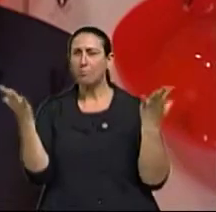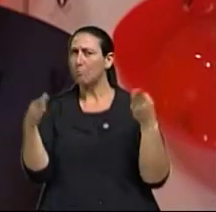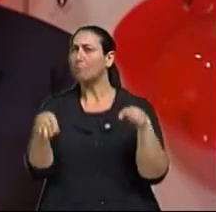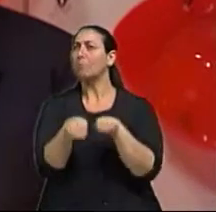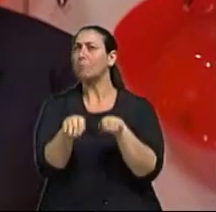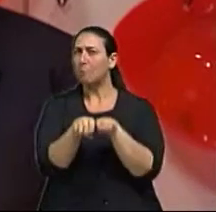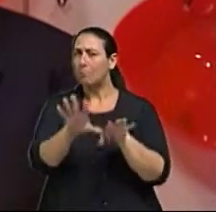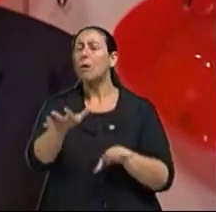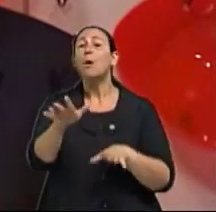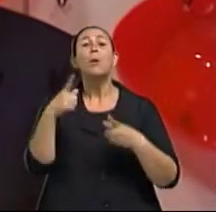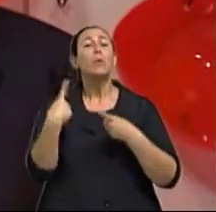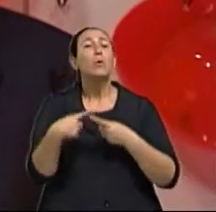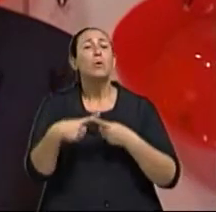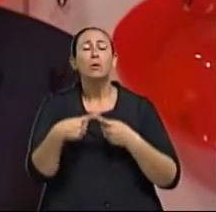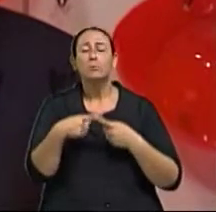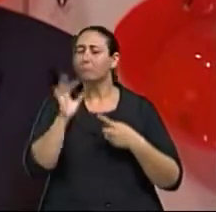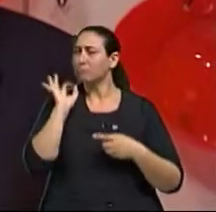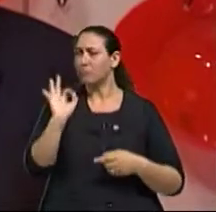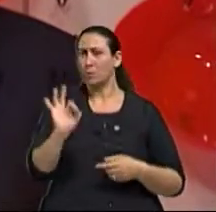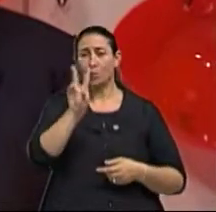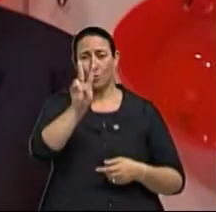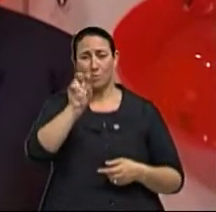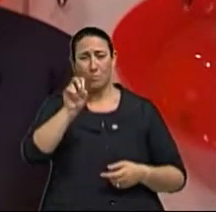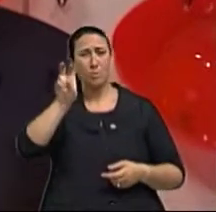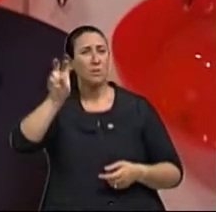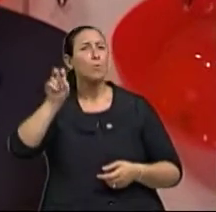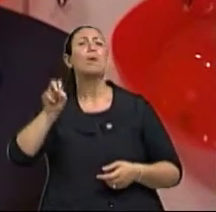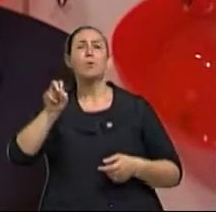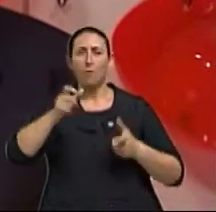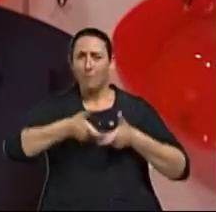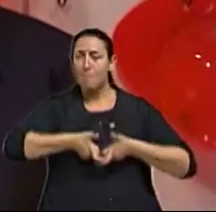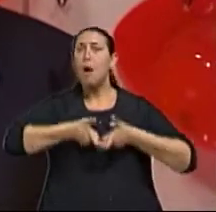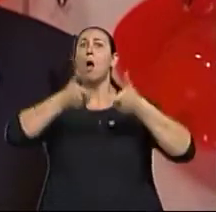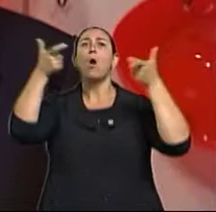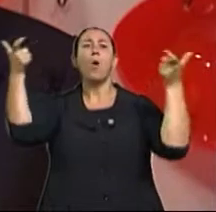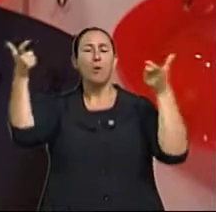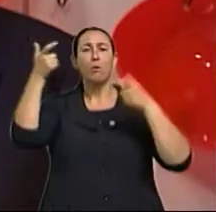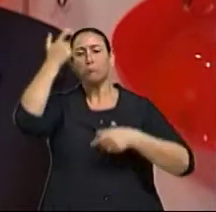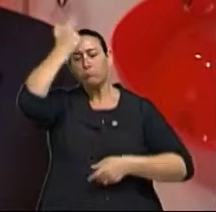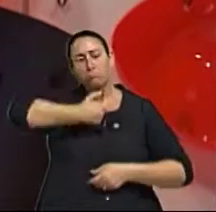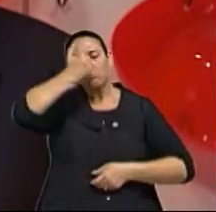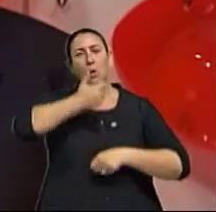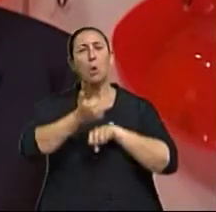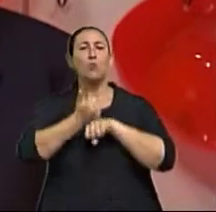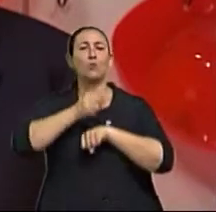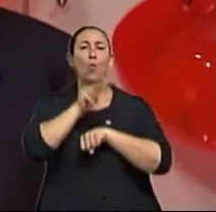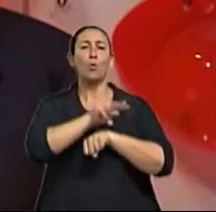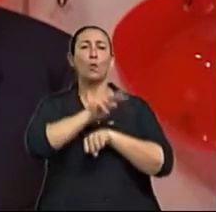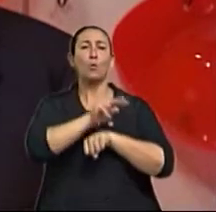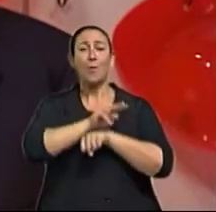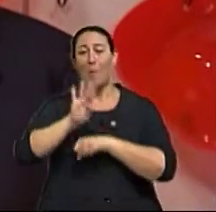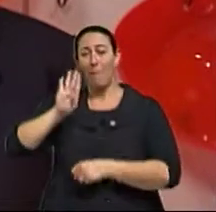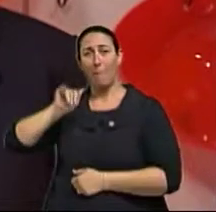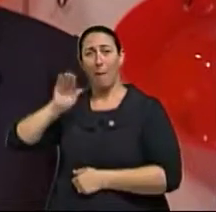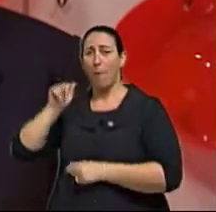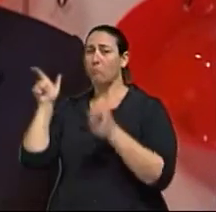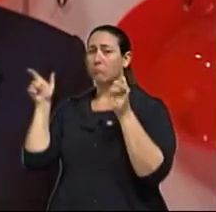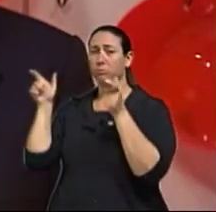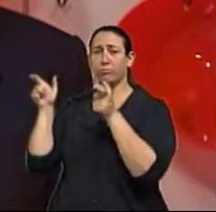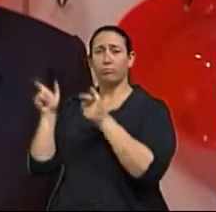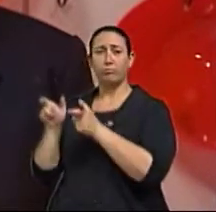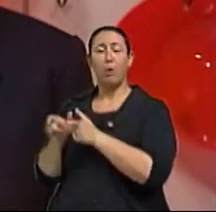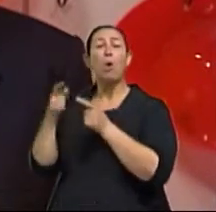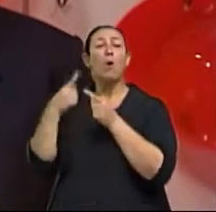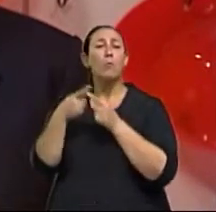certamente vai haver muito mais cuidadores do que babás. Então, isso vai ter um impacto muito grande na